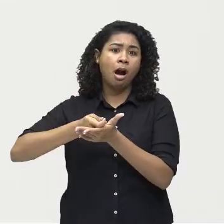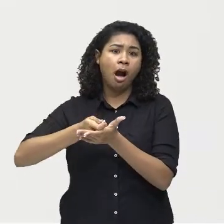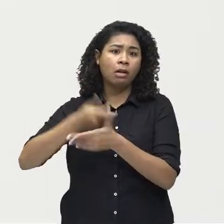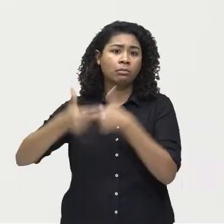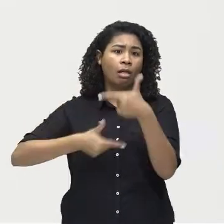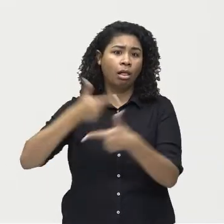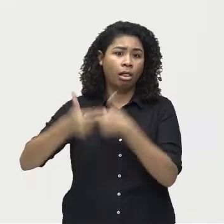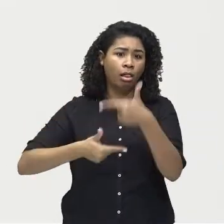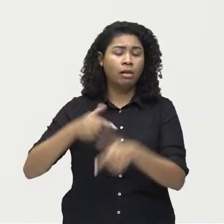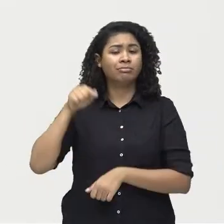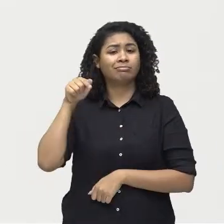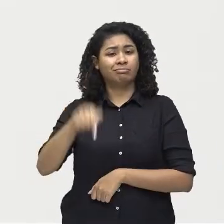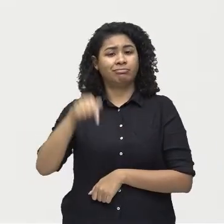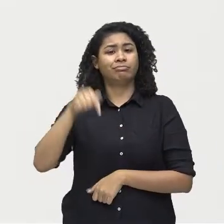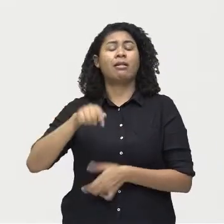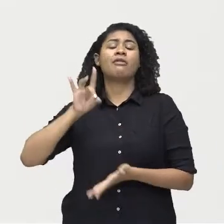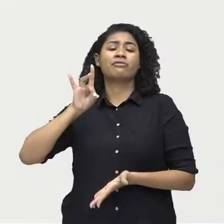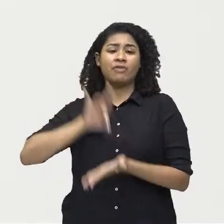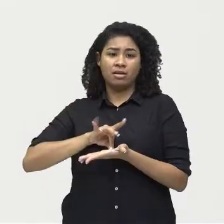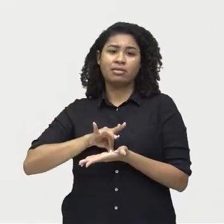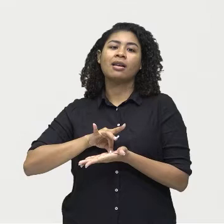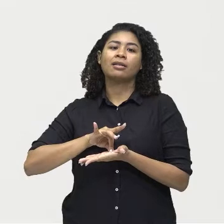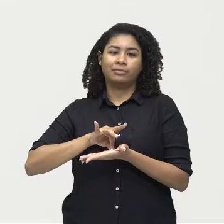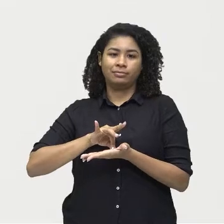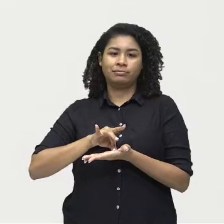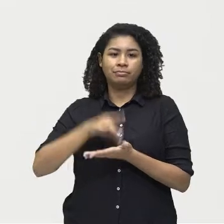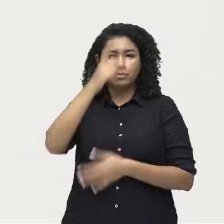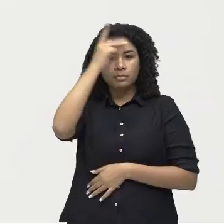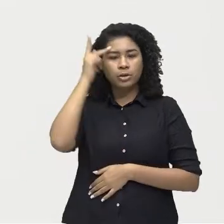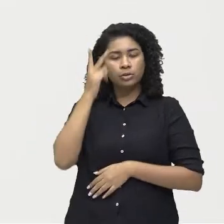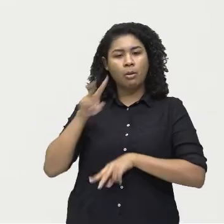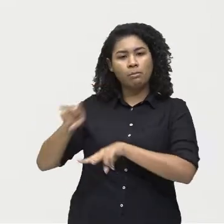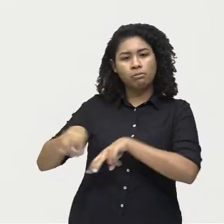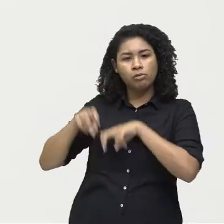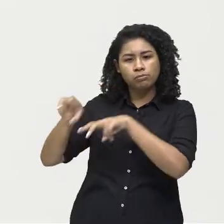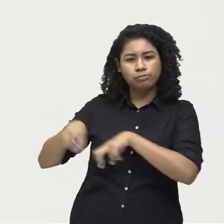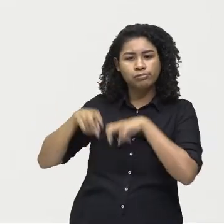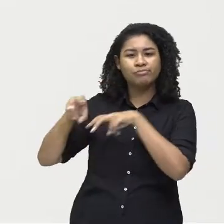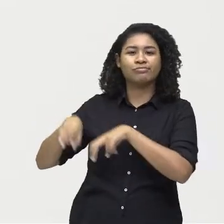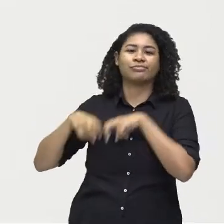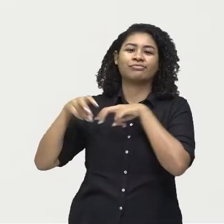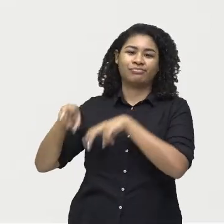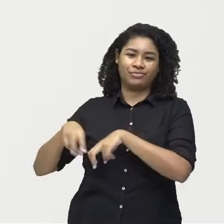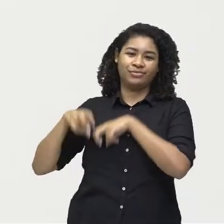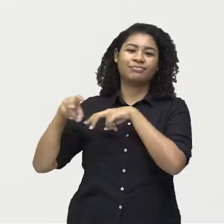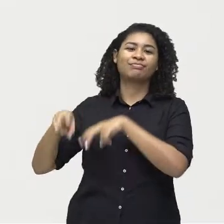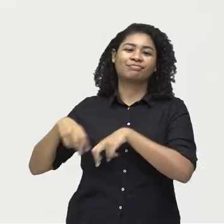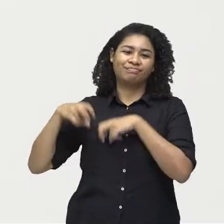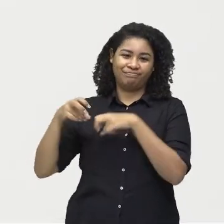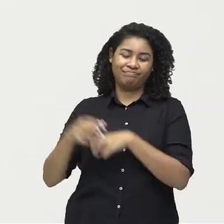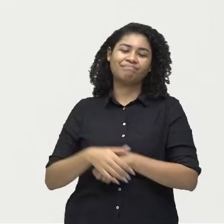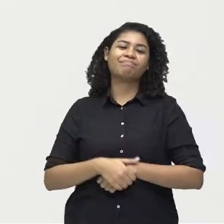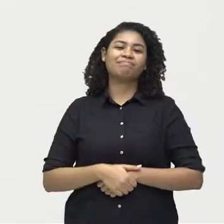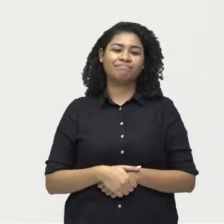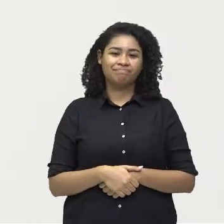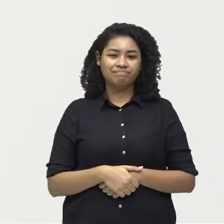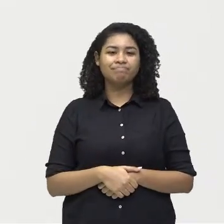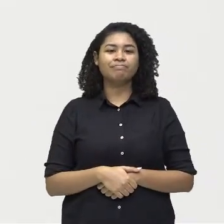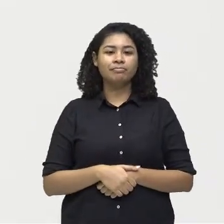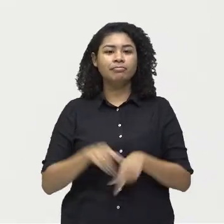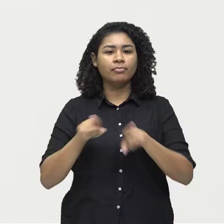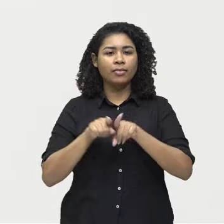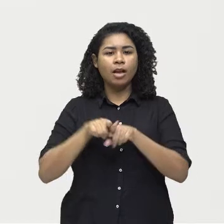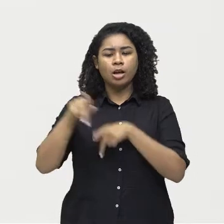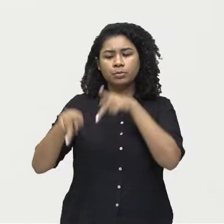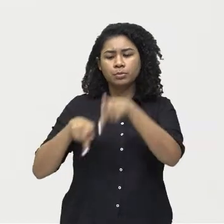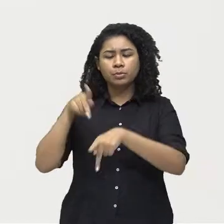era esse povão, gente? Eram os camponeses e os sans-culottes, como eram conhecidos as pessoas